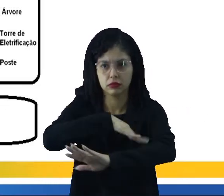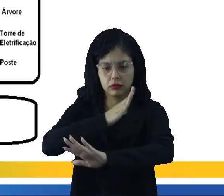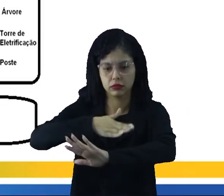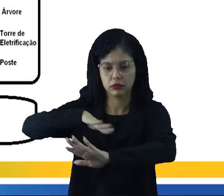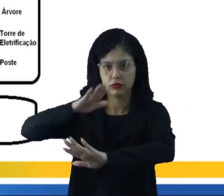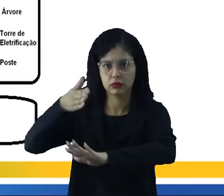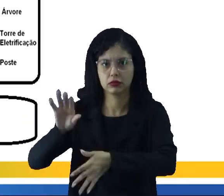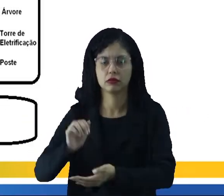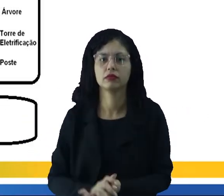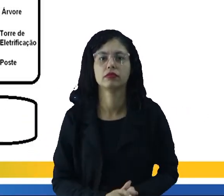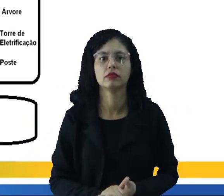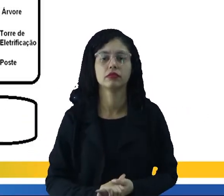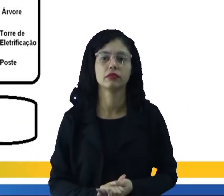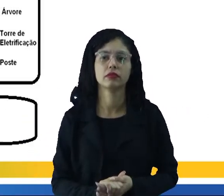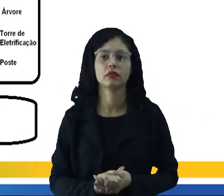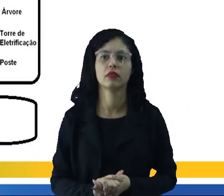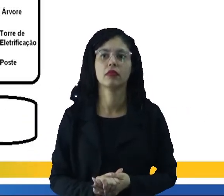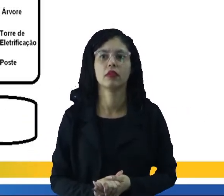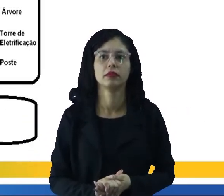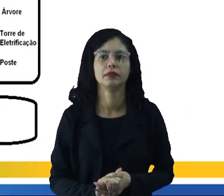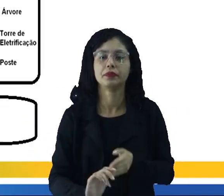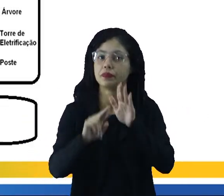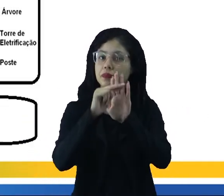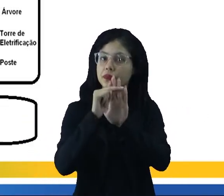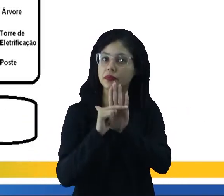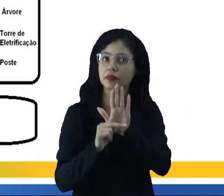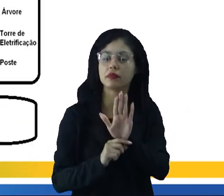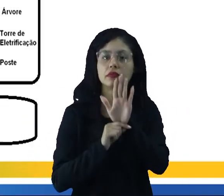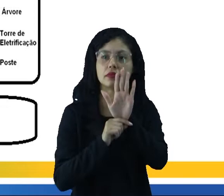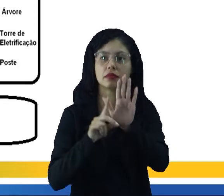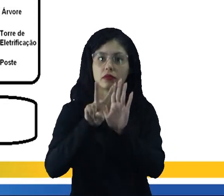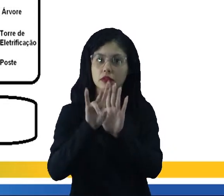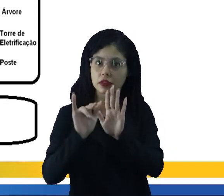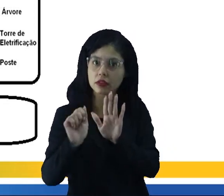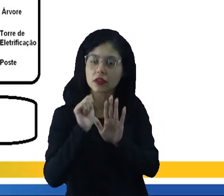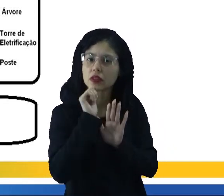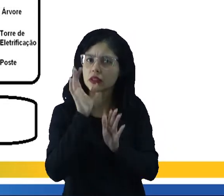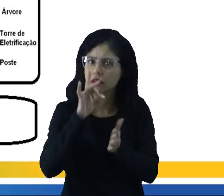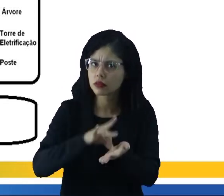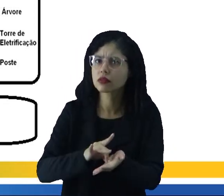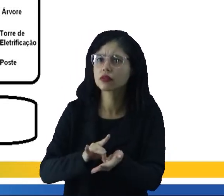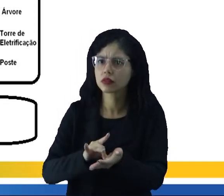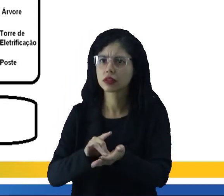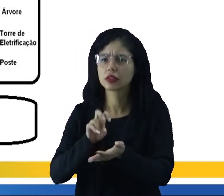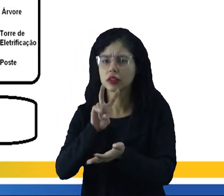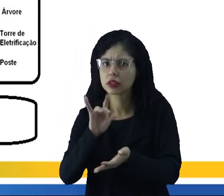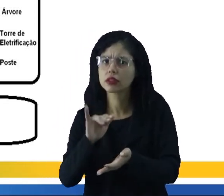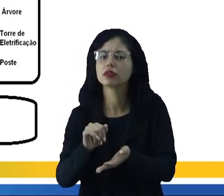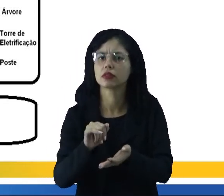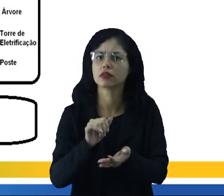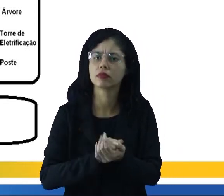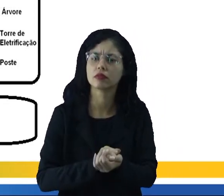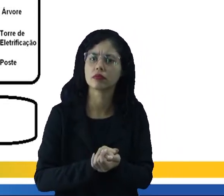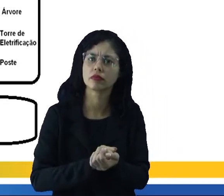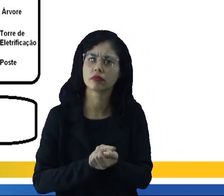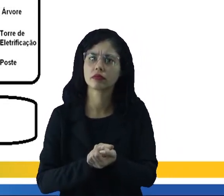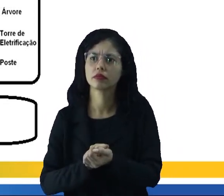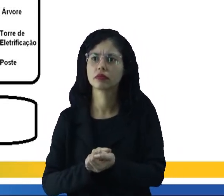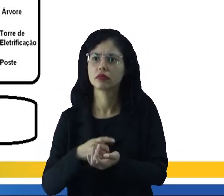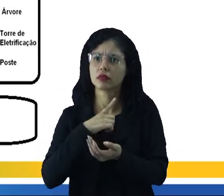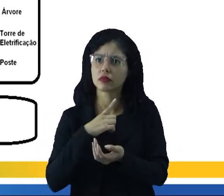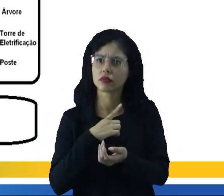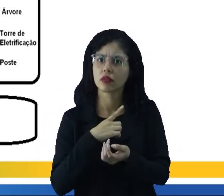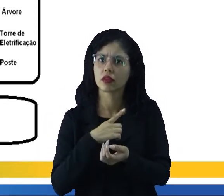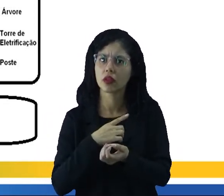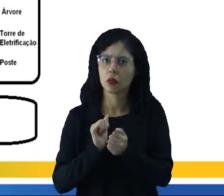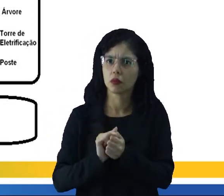curva de nível. E tem também as representações de vias. Afinal de contas, essa via é uma via que ela